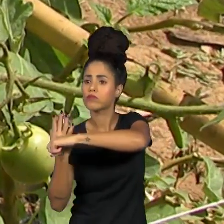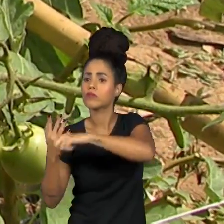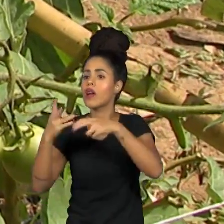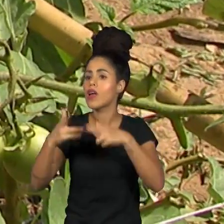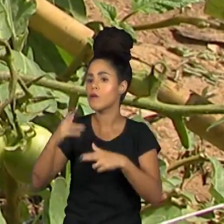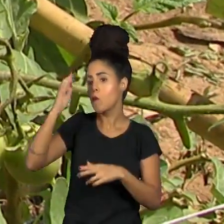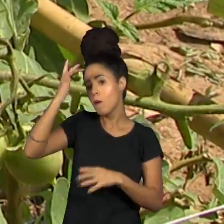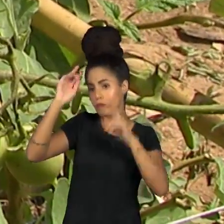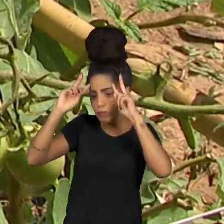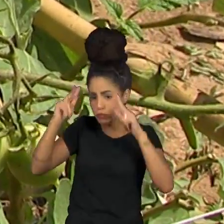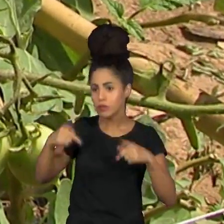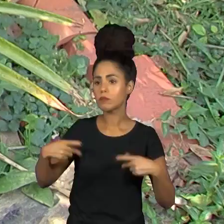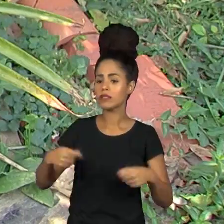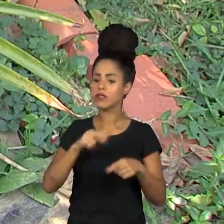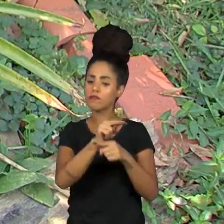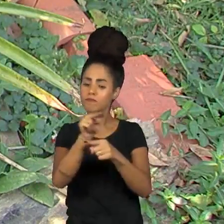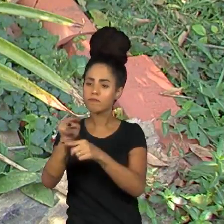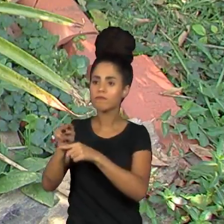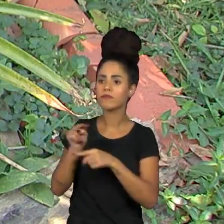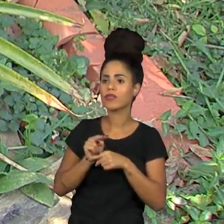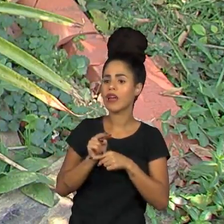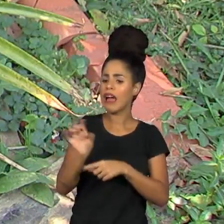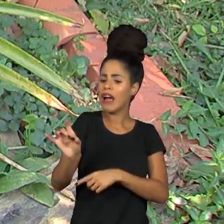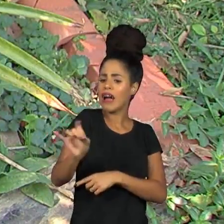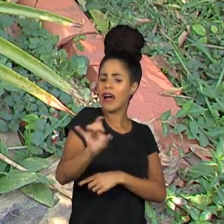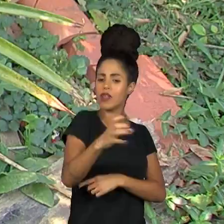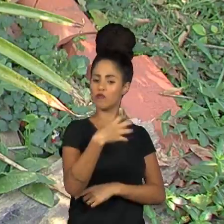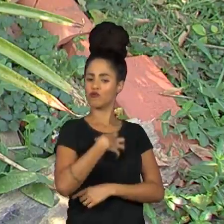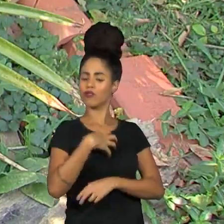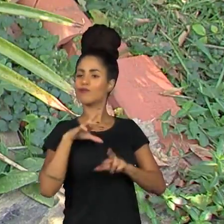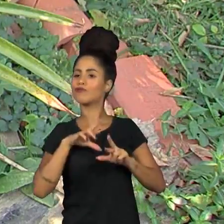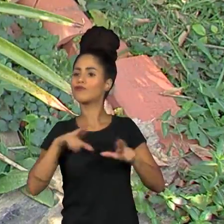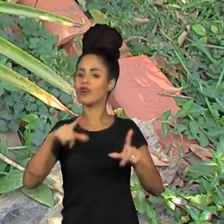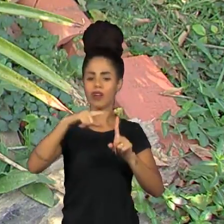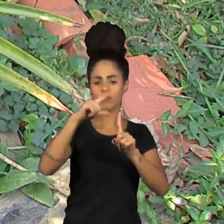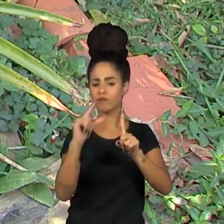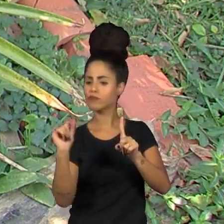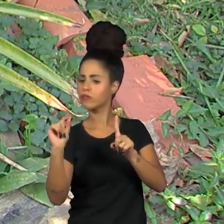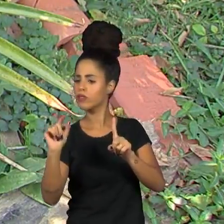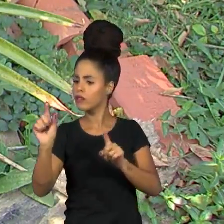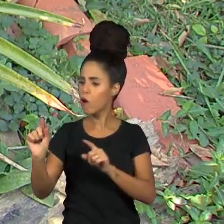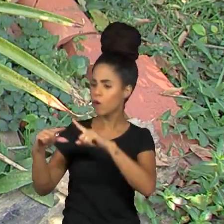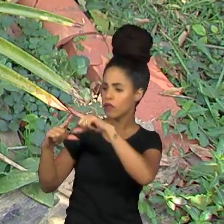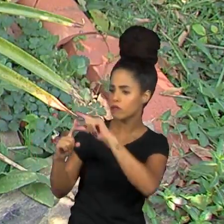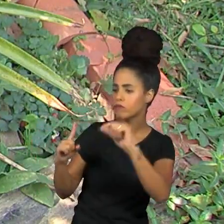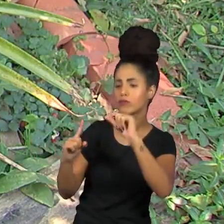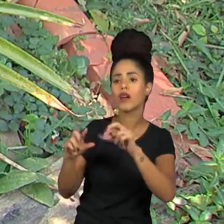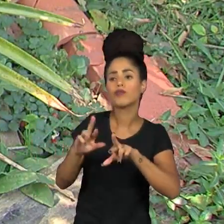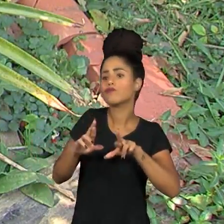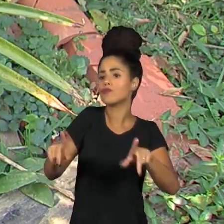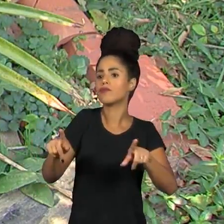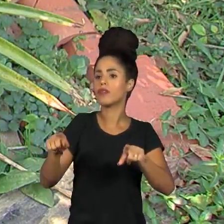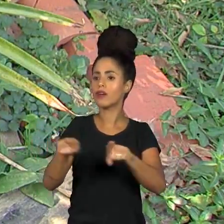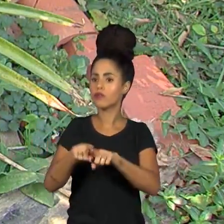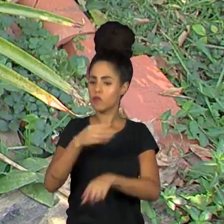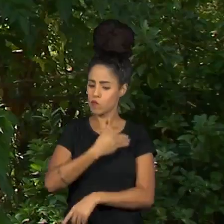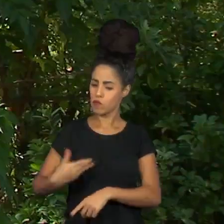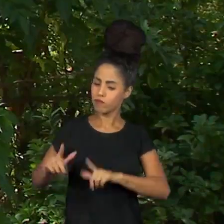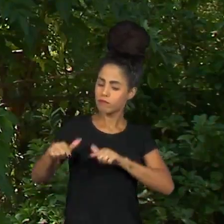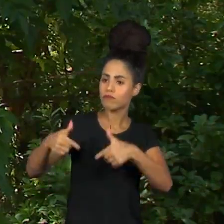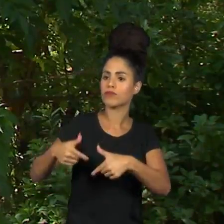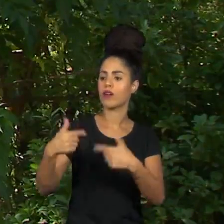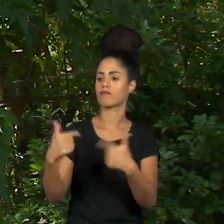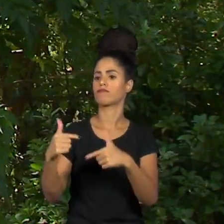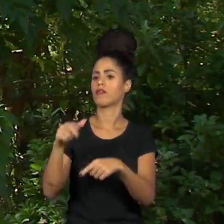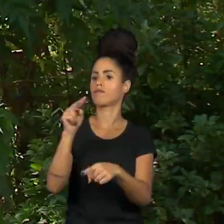cada uma tem uma personalidade, não existe outra igual. O poder público precisa trabalhar em escala